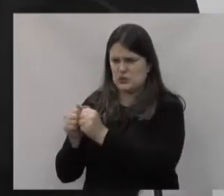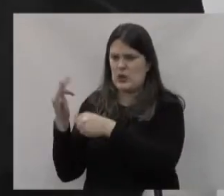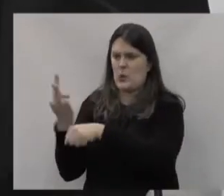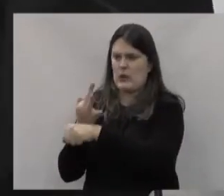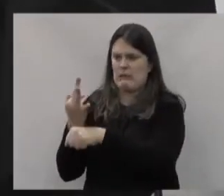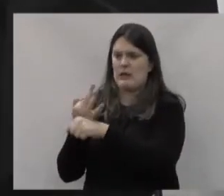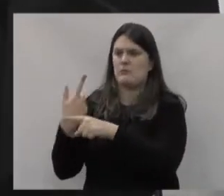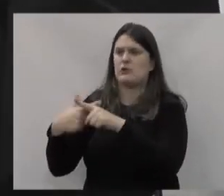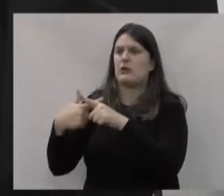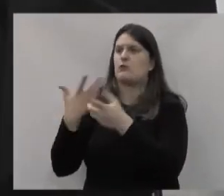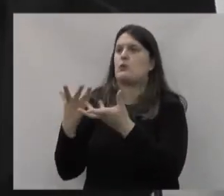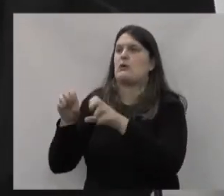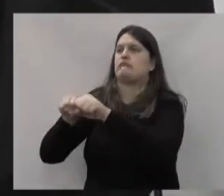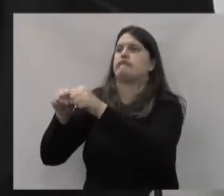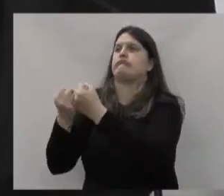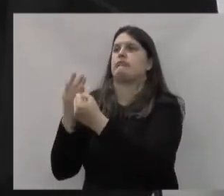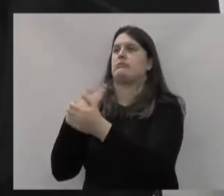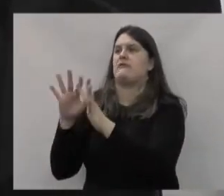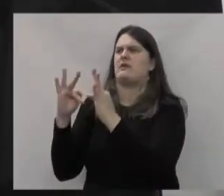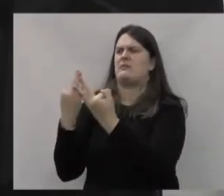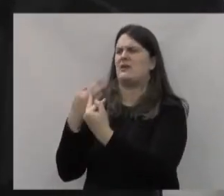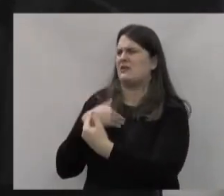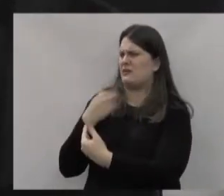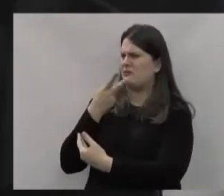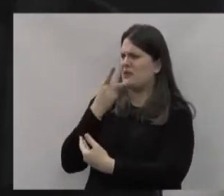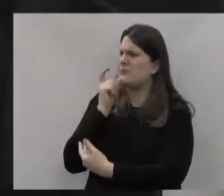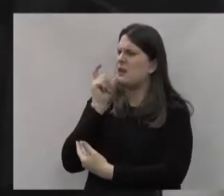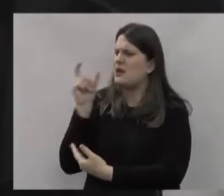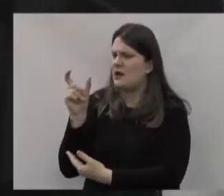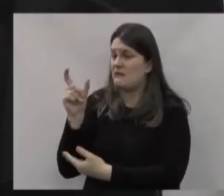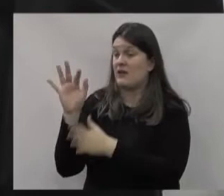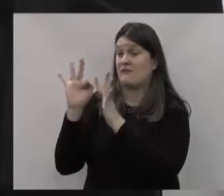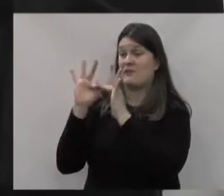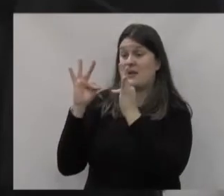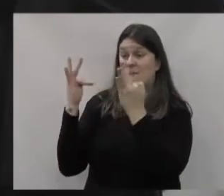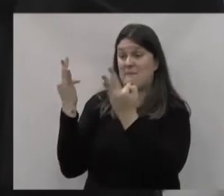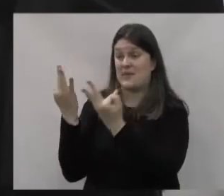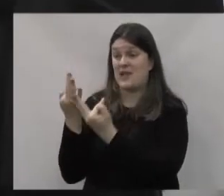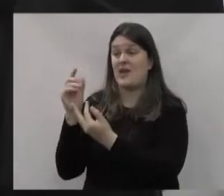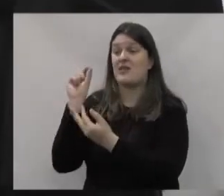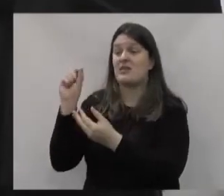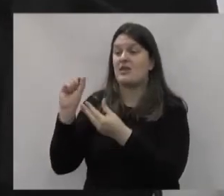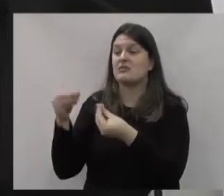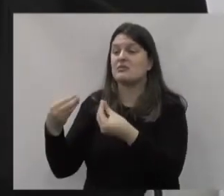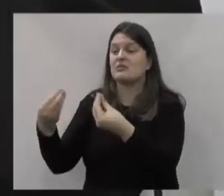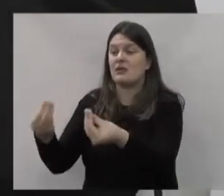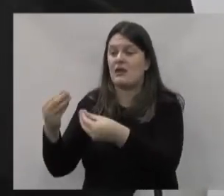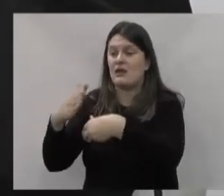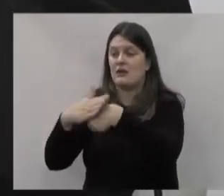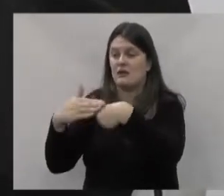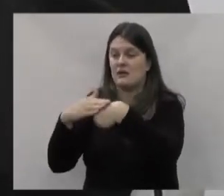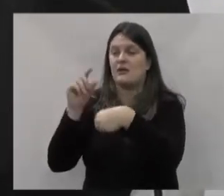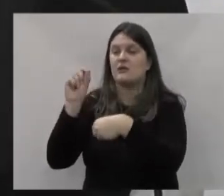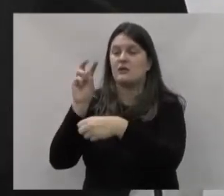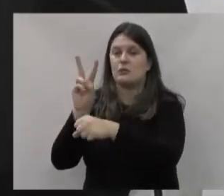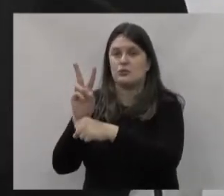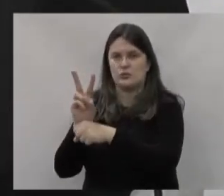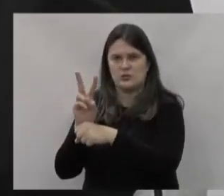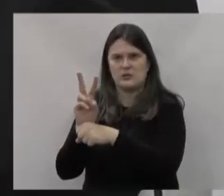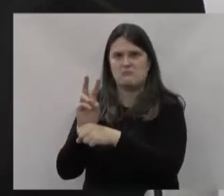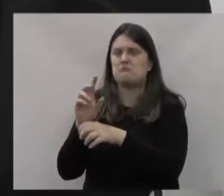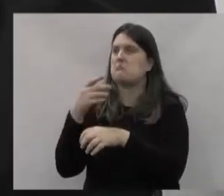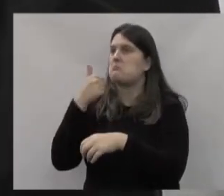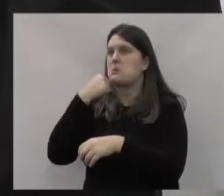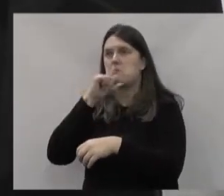ela não queria destruir a família, assim eu disse a ela: a família é quem dá o afeto, é quem cuida. Pai será